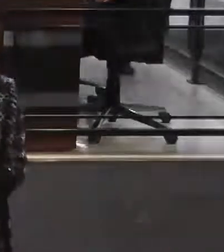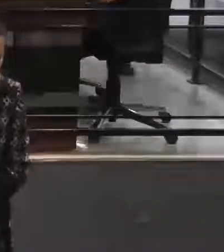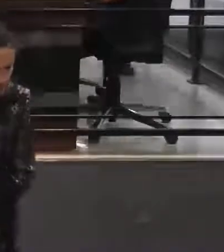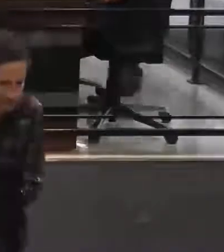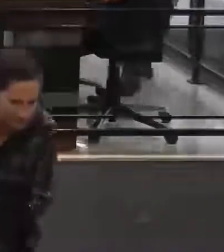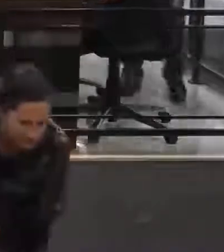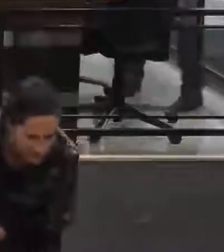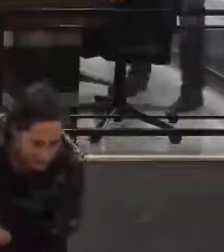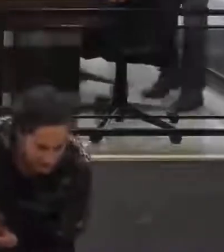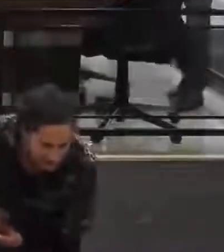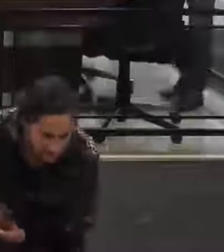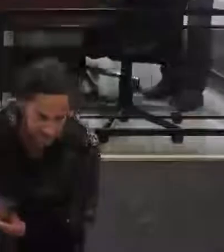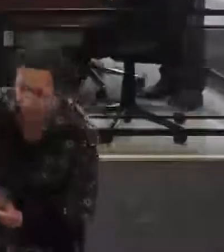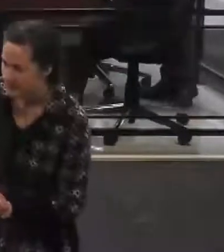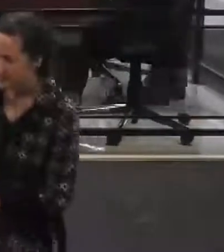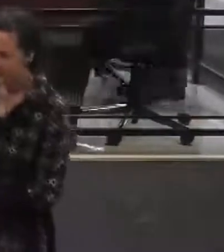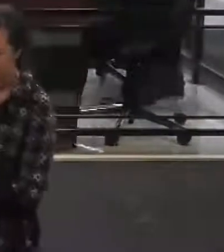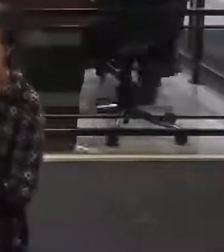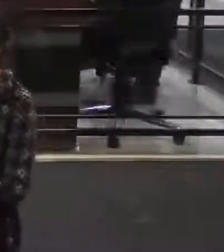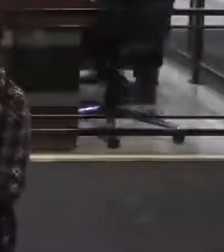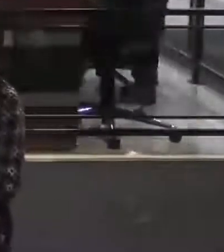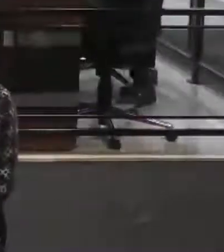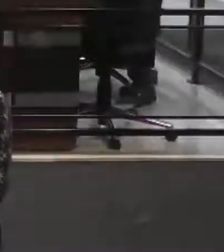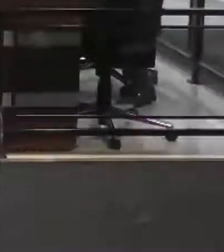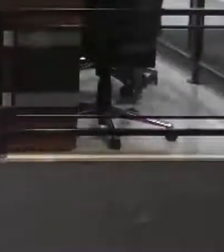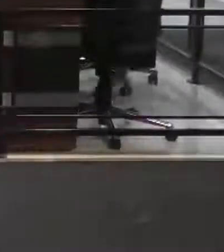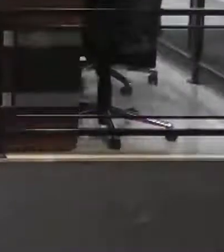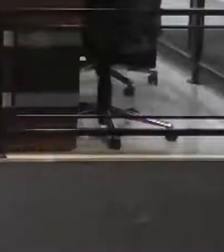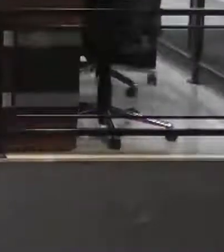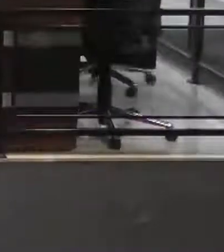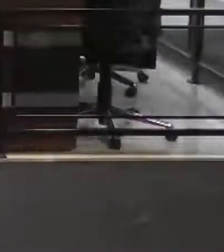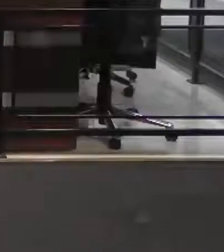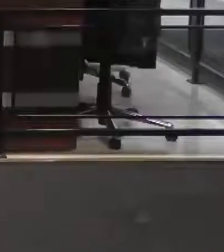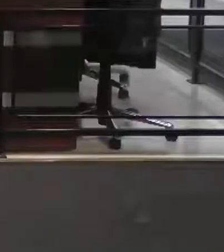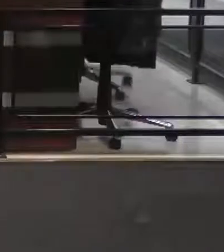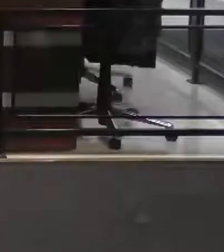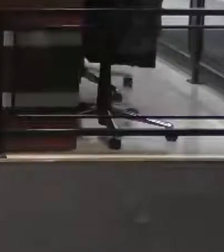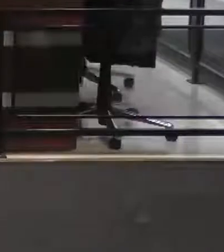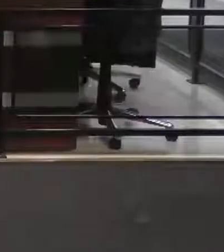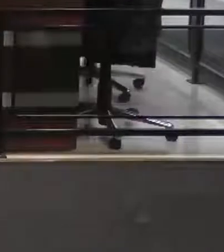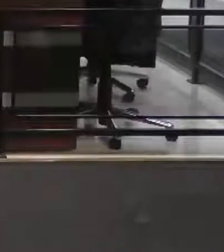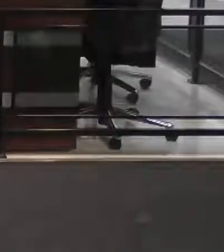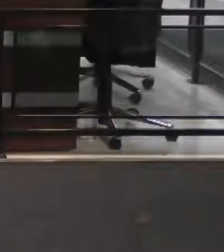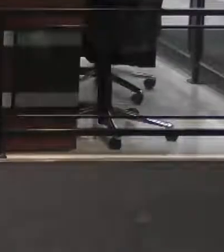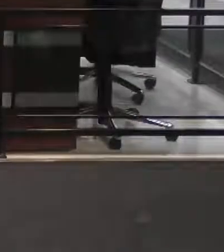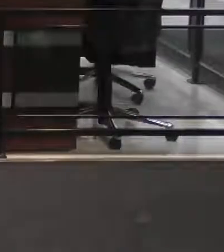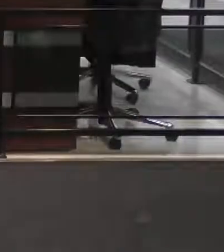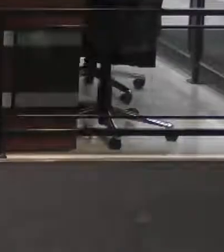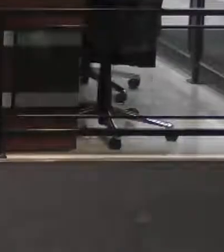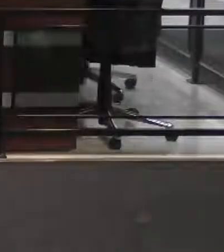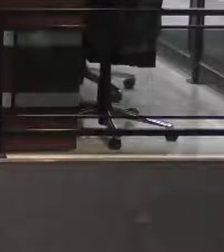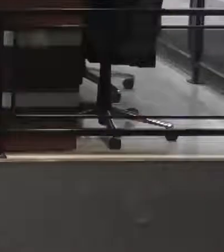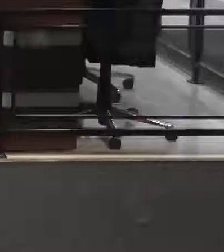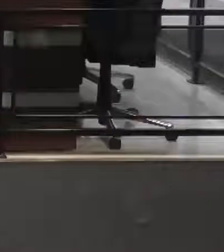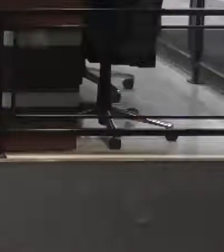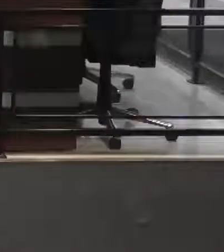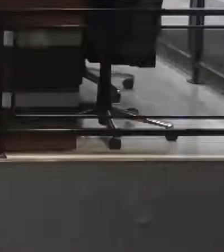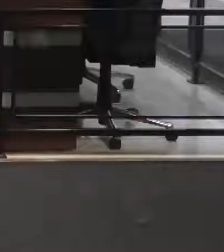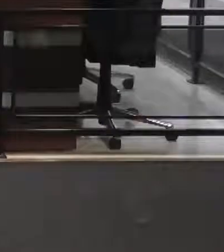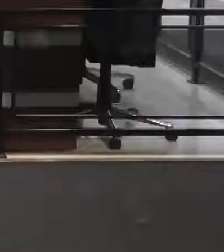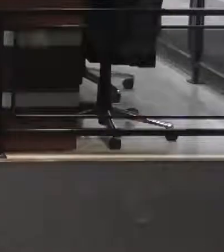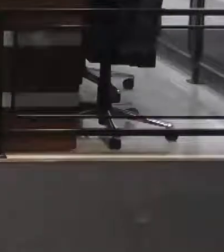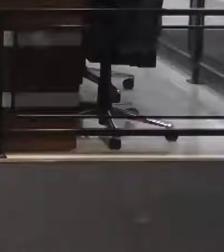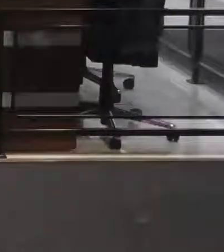De acordo com o artigo 94, parágrafo 2º do Regimento Interno, franqueia a palavra ao vereador Edson PC para proceder à leitura de um texto